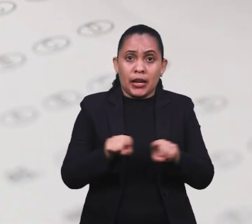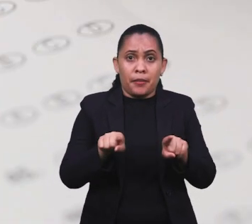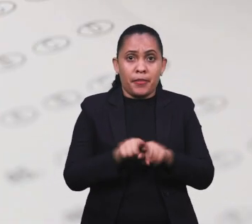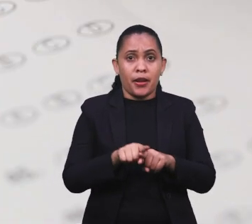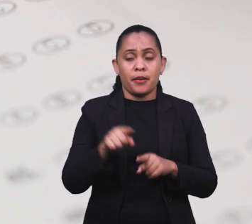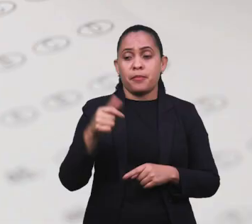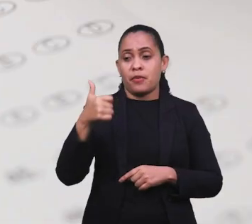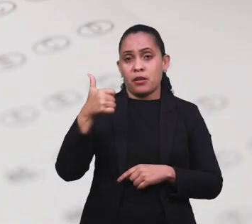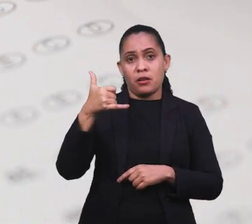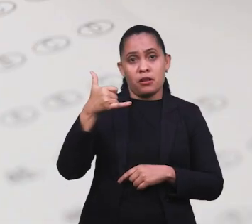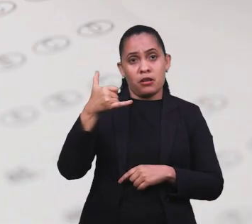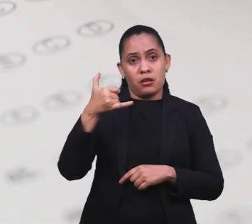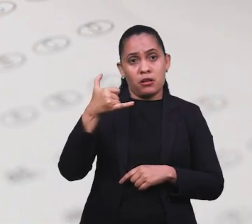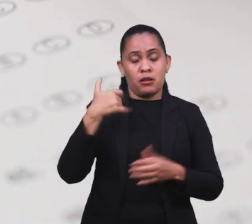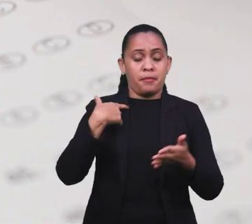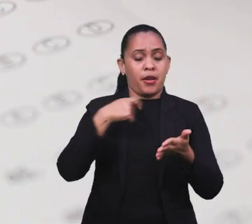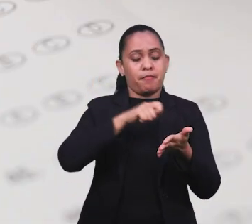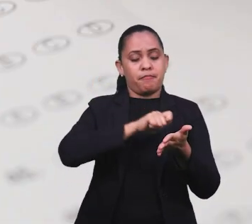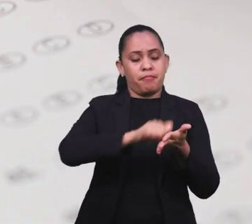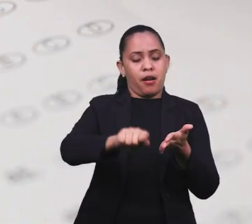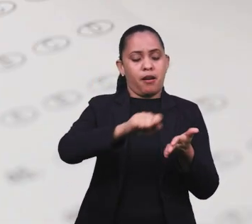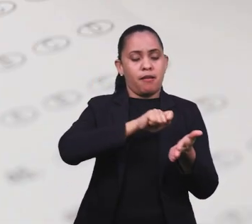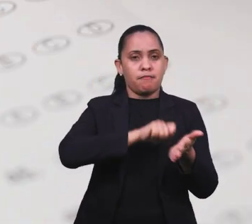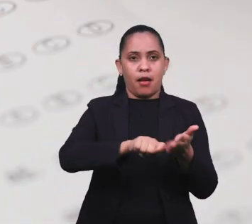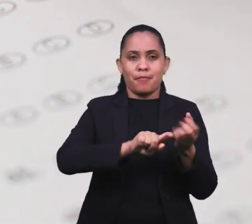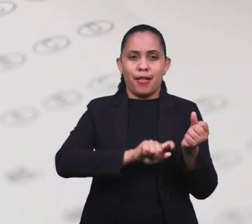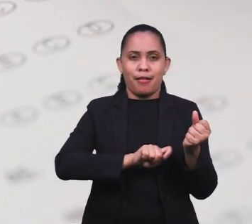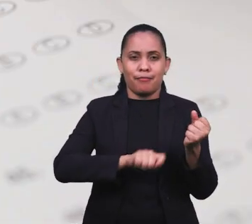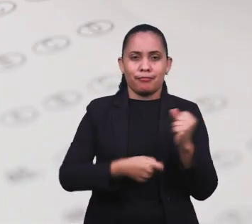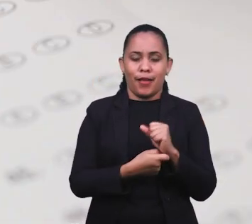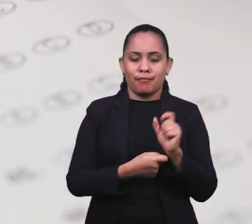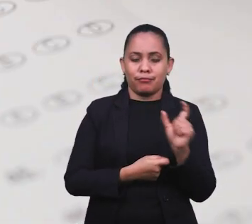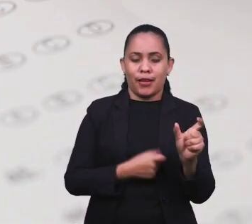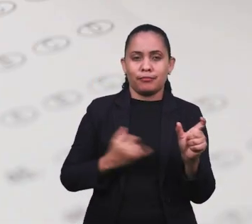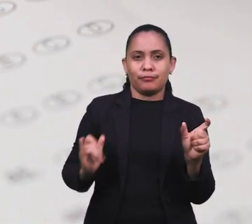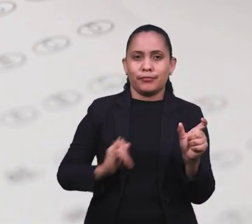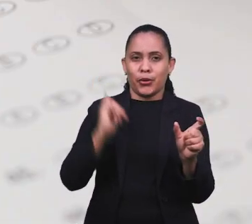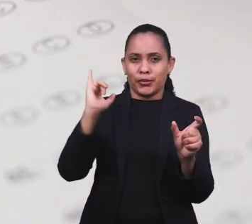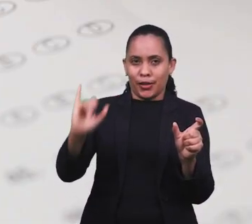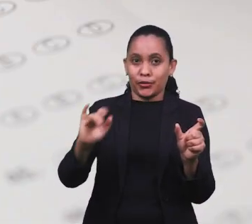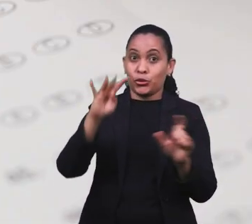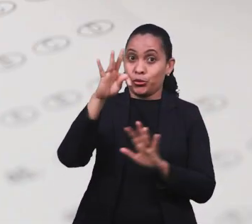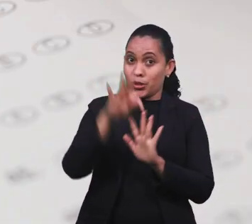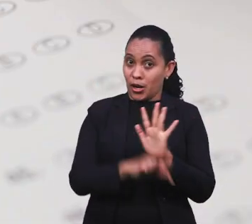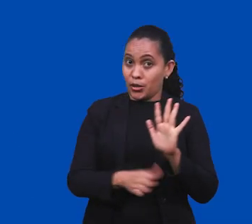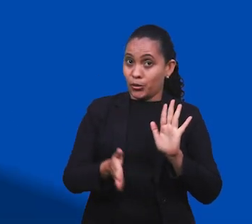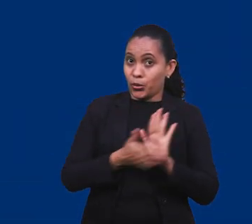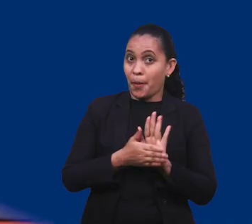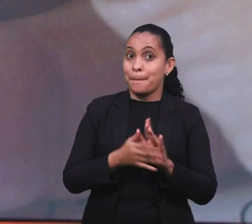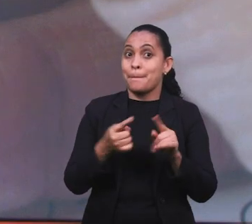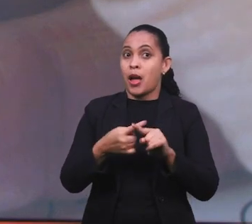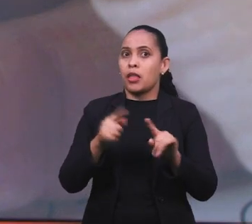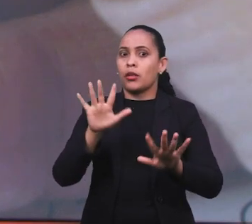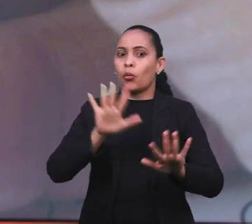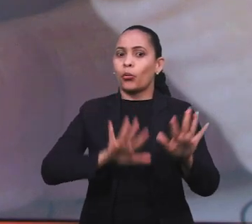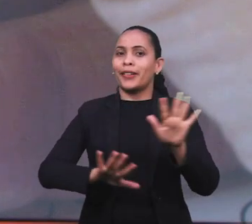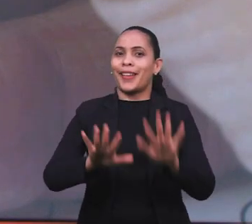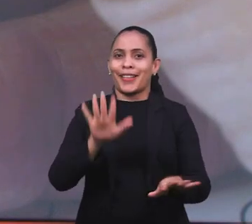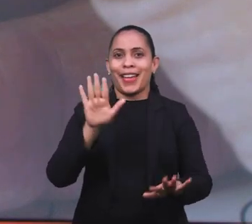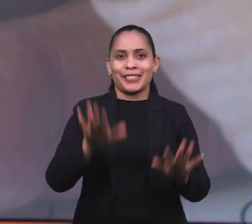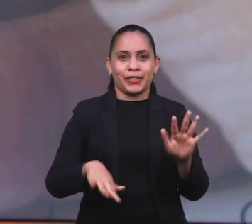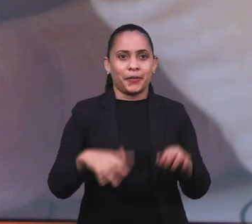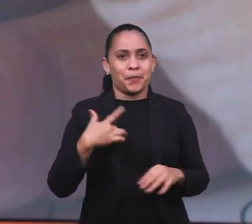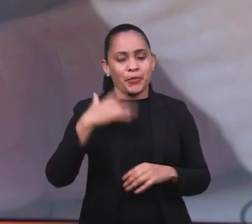grifar, destacar as palavras-chave do contexto, tá bom? Mas apenas eu quero que você tenha um cuidado.